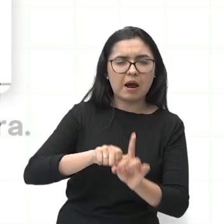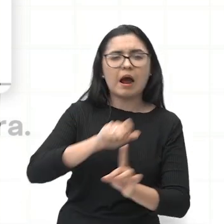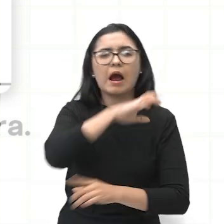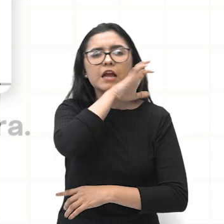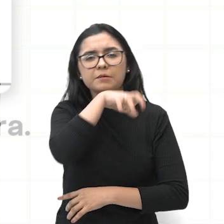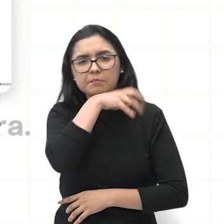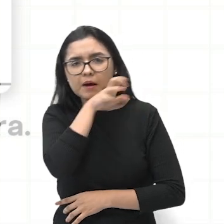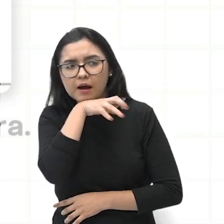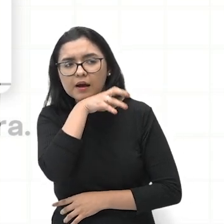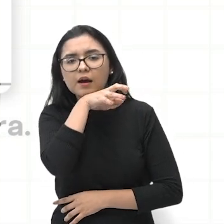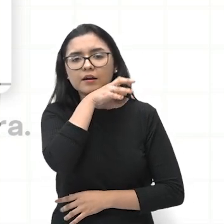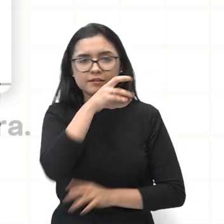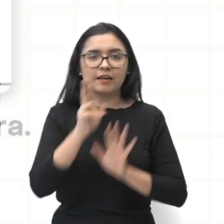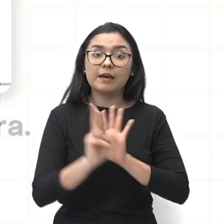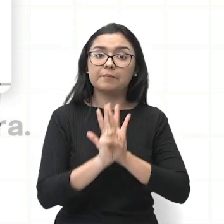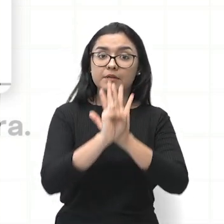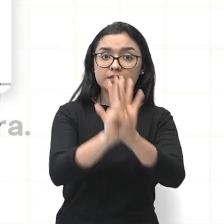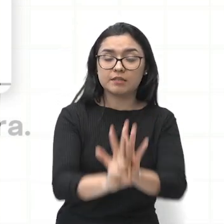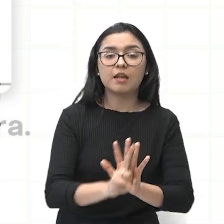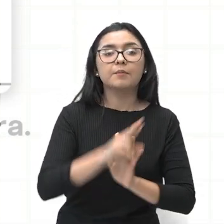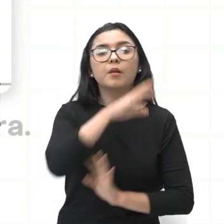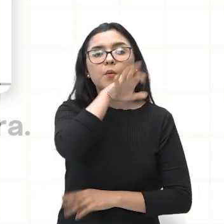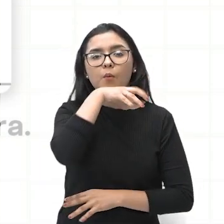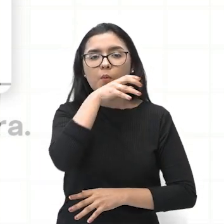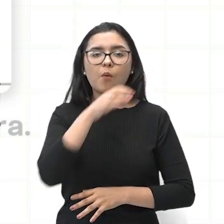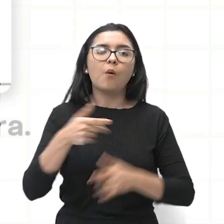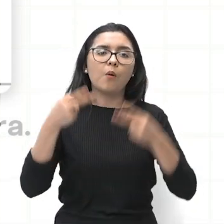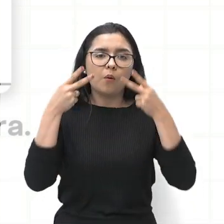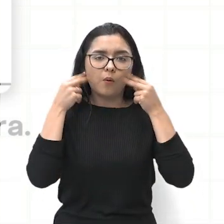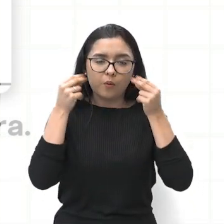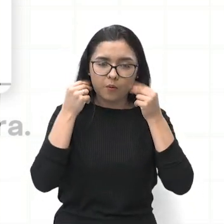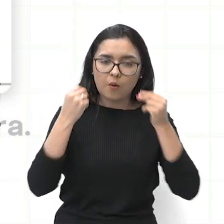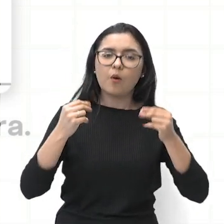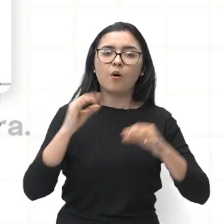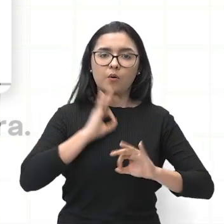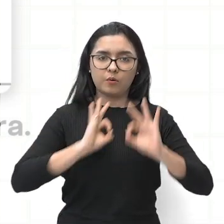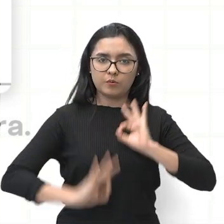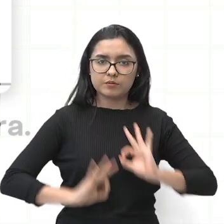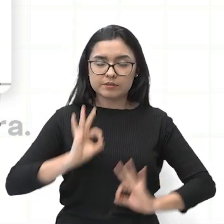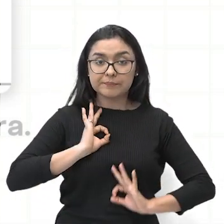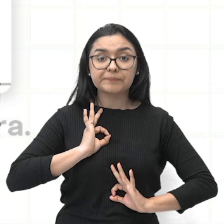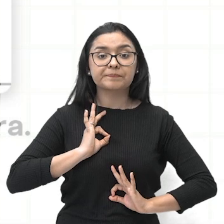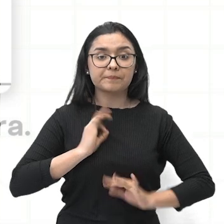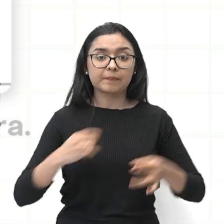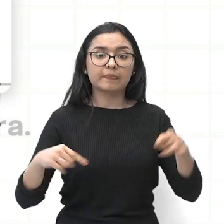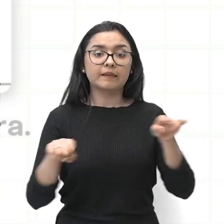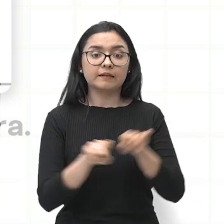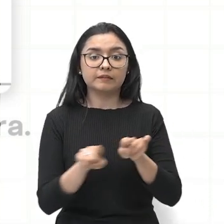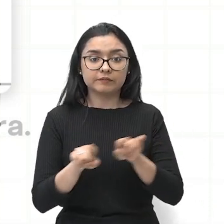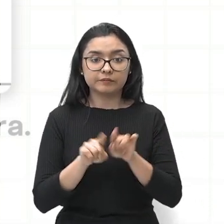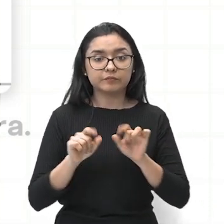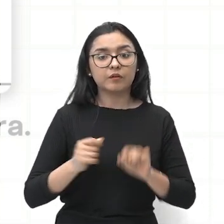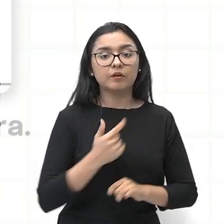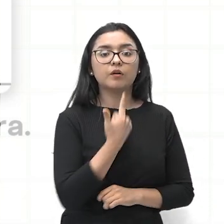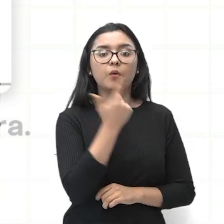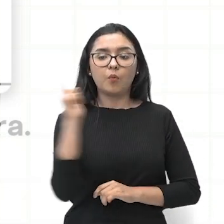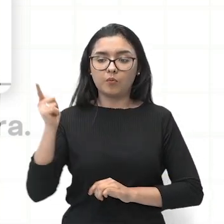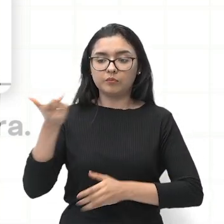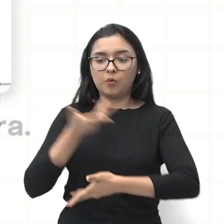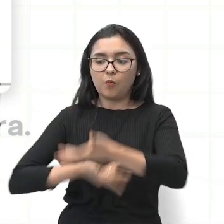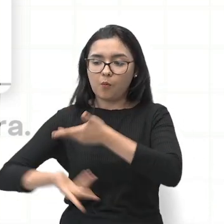representado pela nossa linda onça, até a interação deste com outros